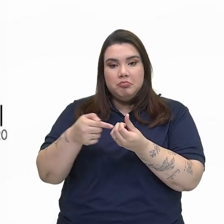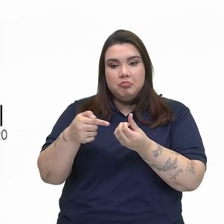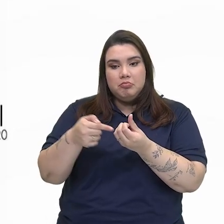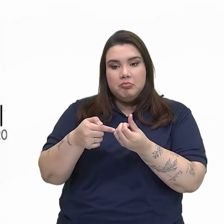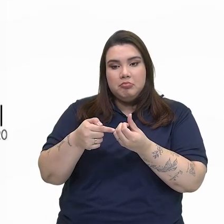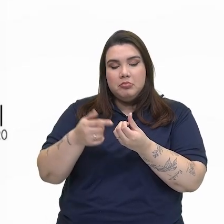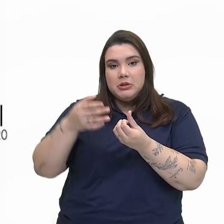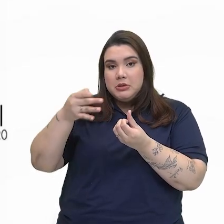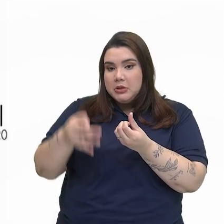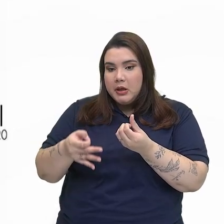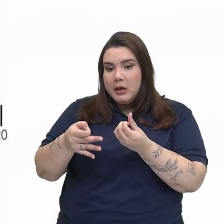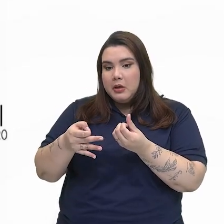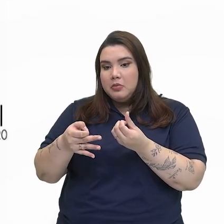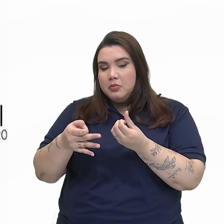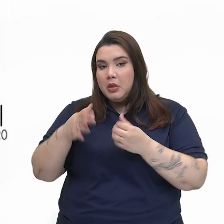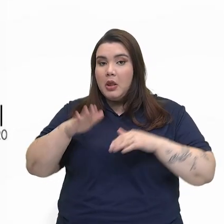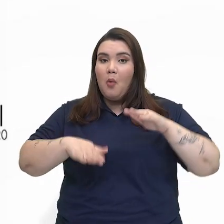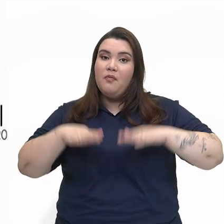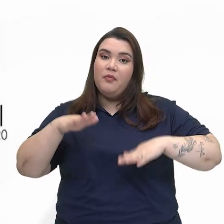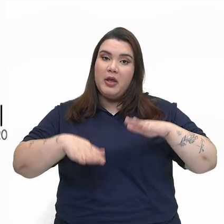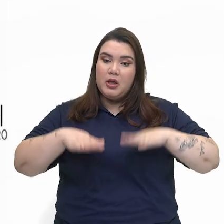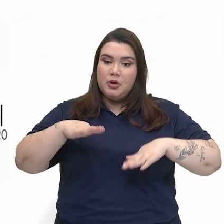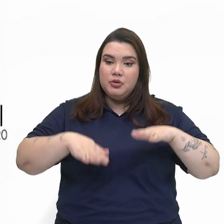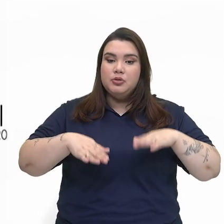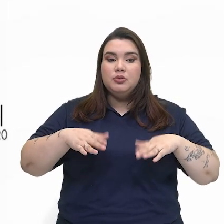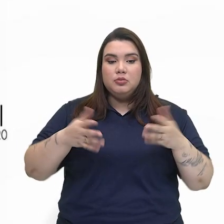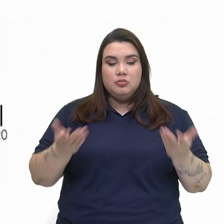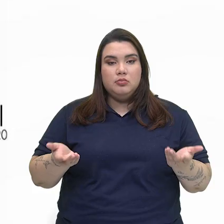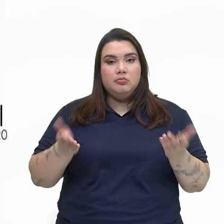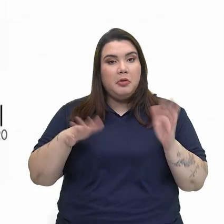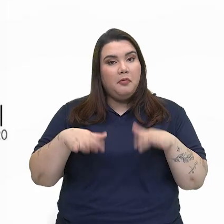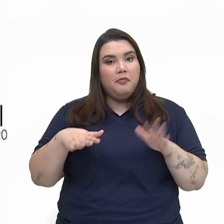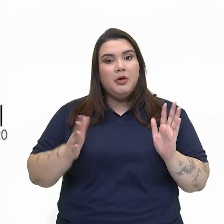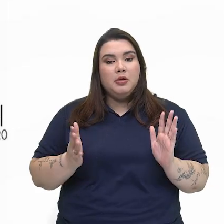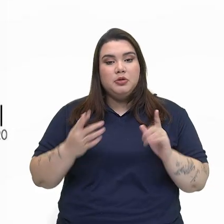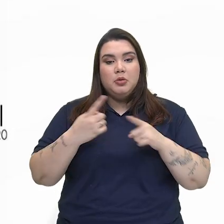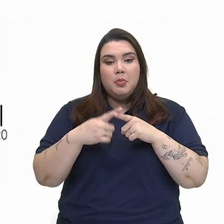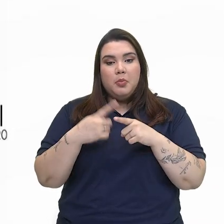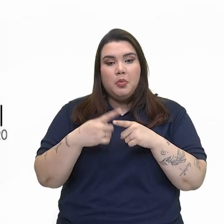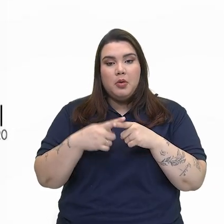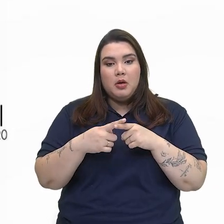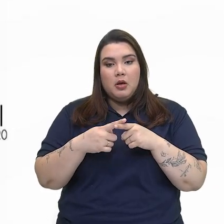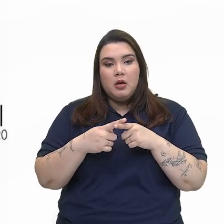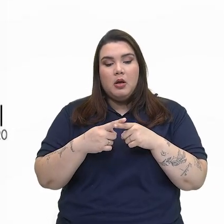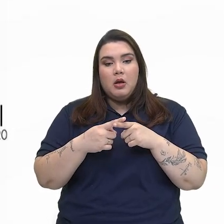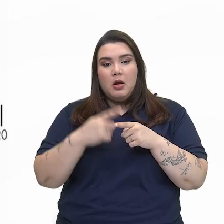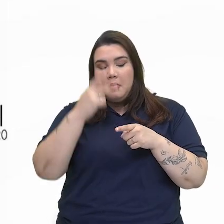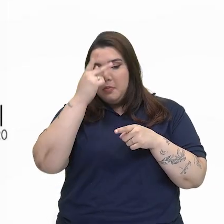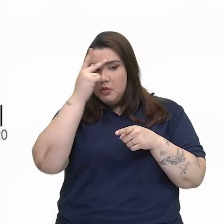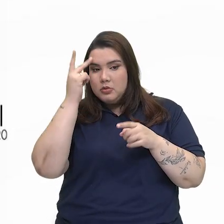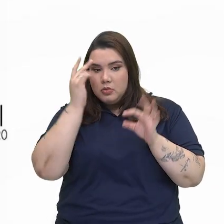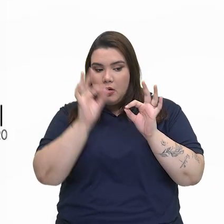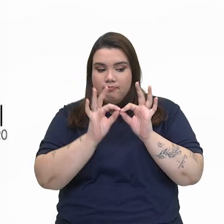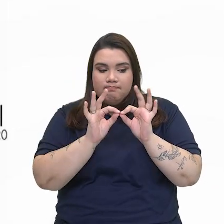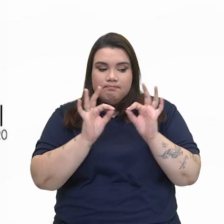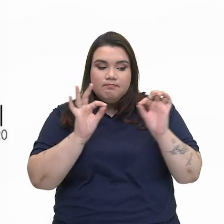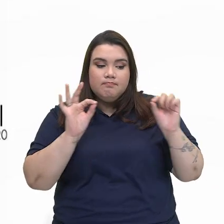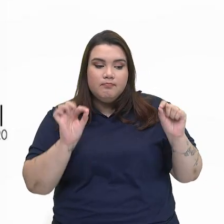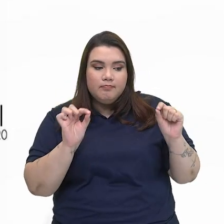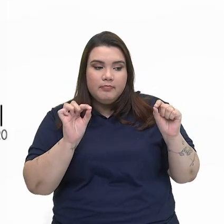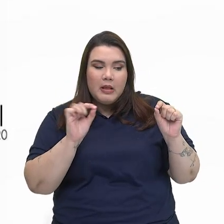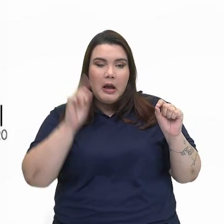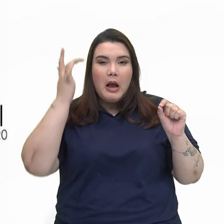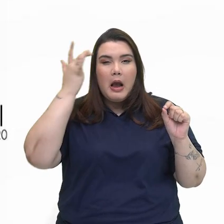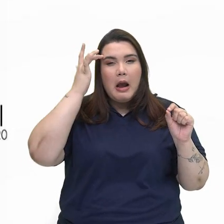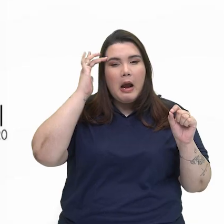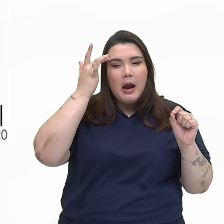é duvidoso. Porque esse último ele foi estimado por quem mediu, pela pessoa que